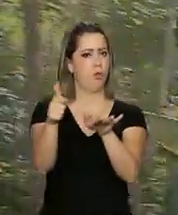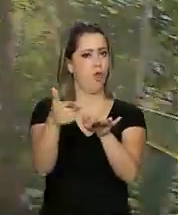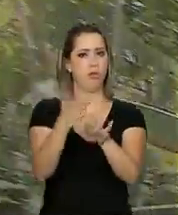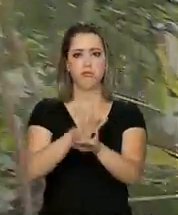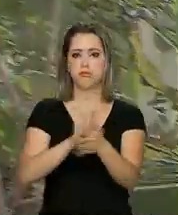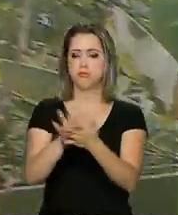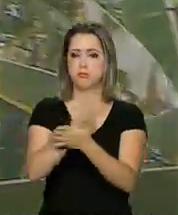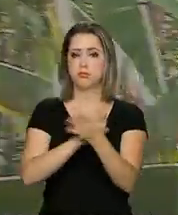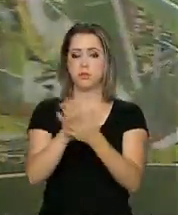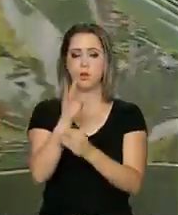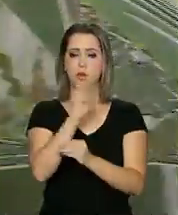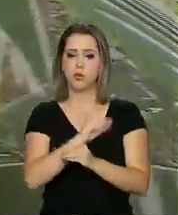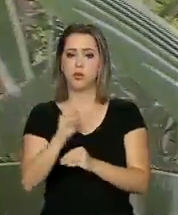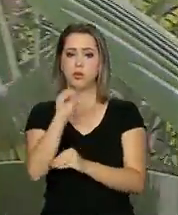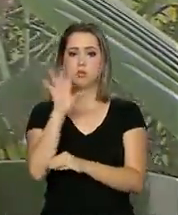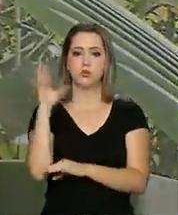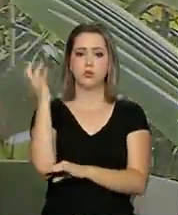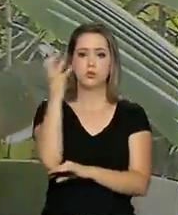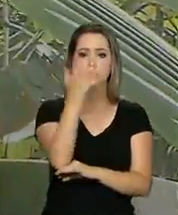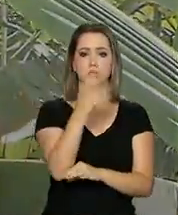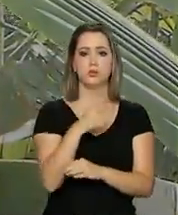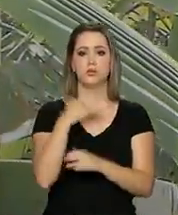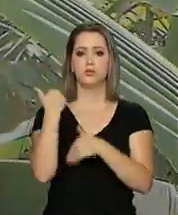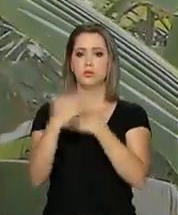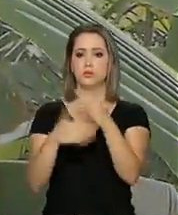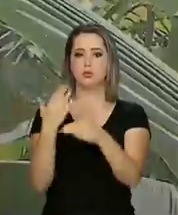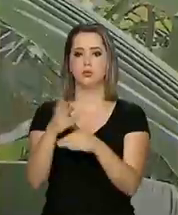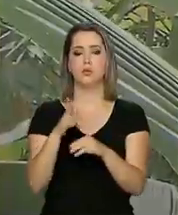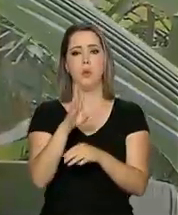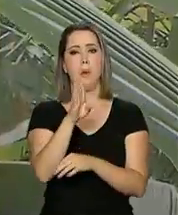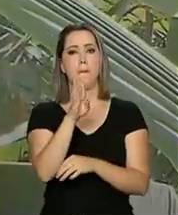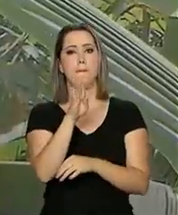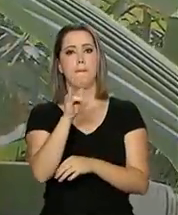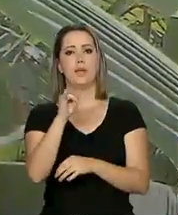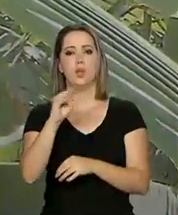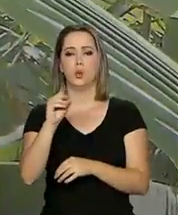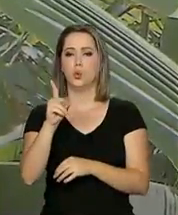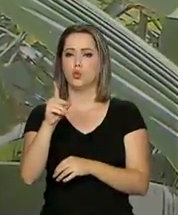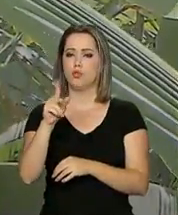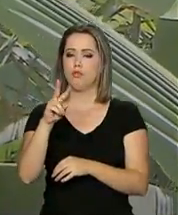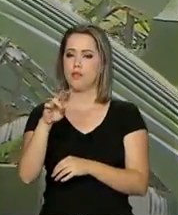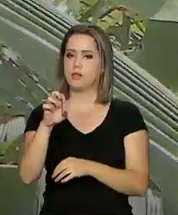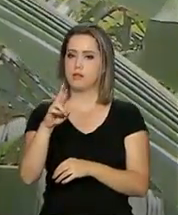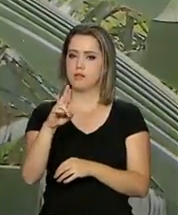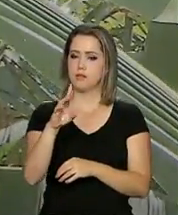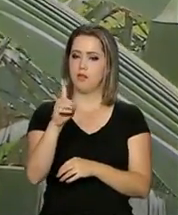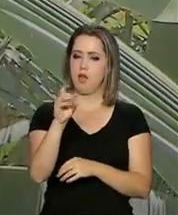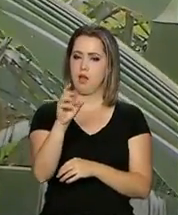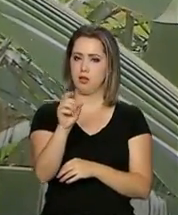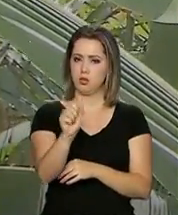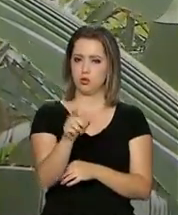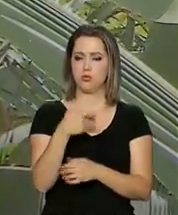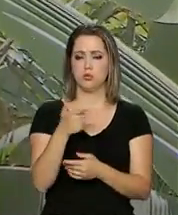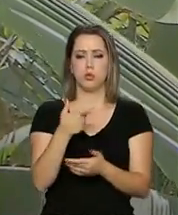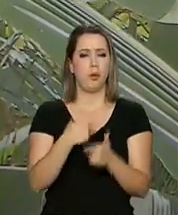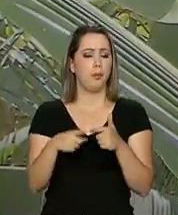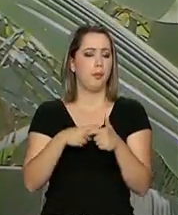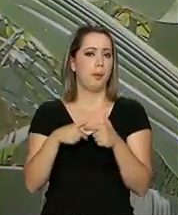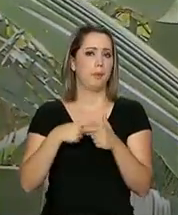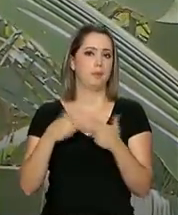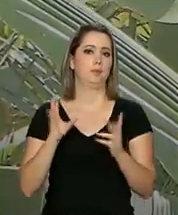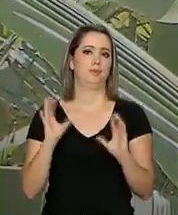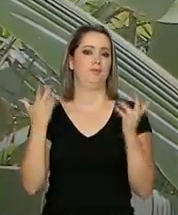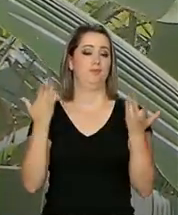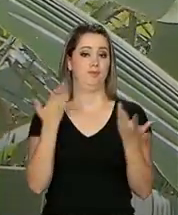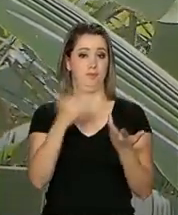conserve os recursos naturais Garanta a biodiversidade e não tenha impactos ambientais por isso sistemas